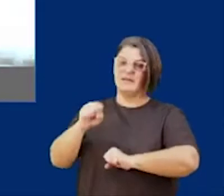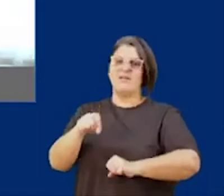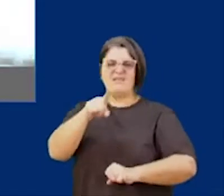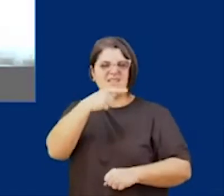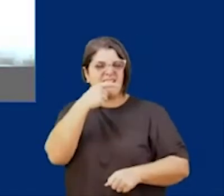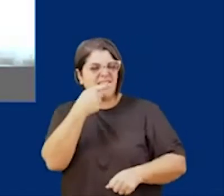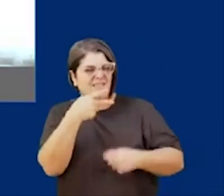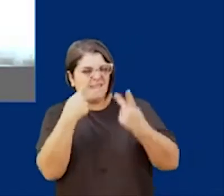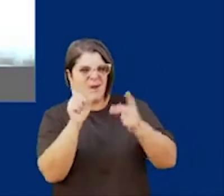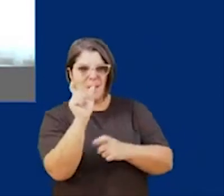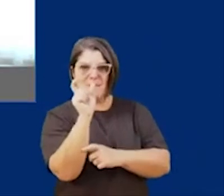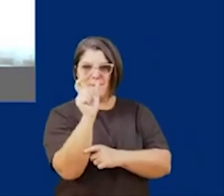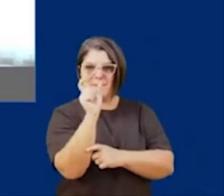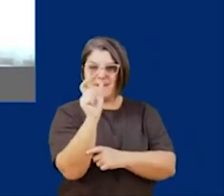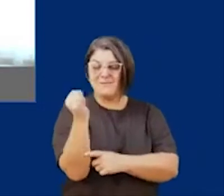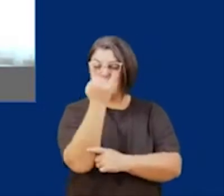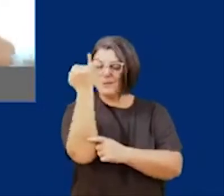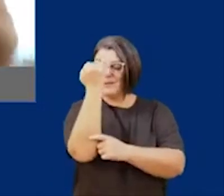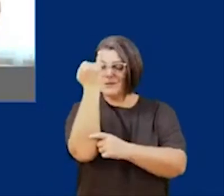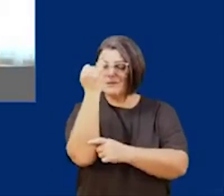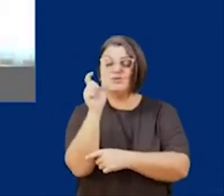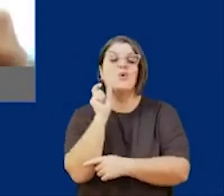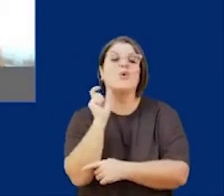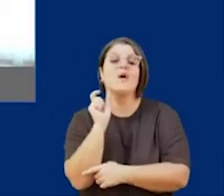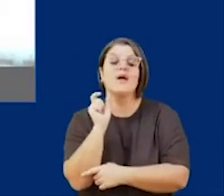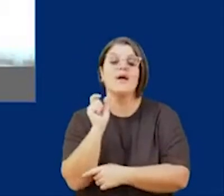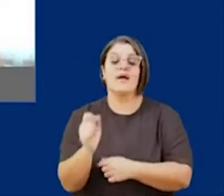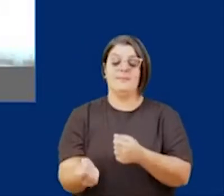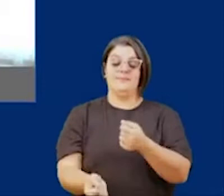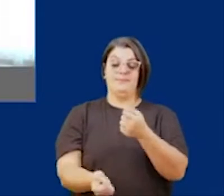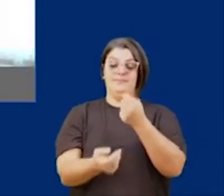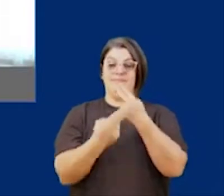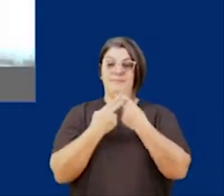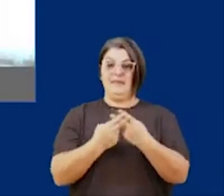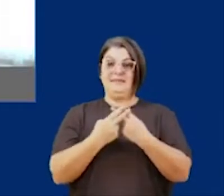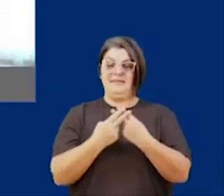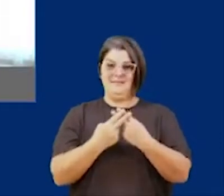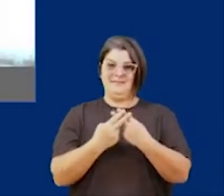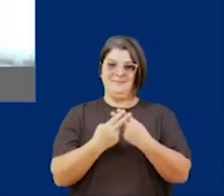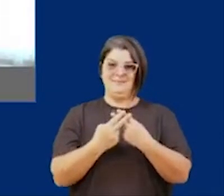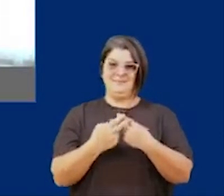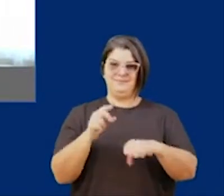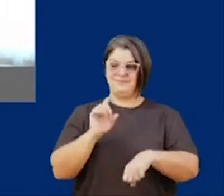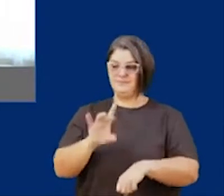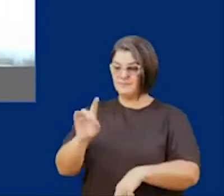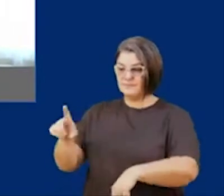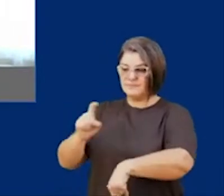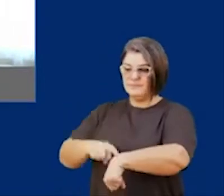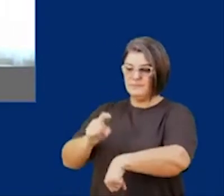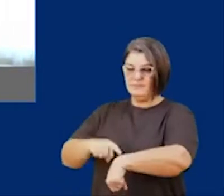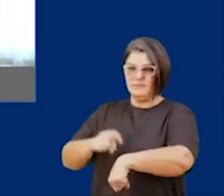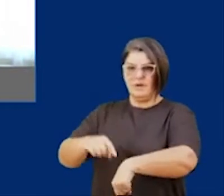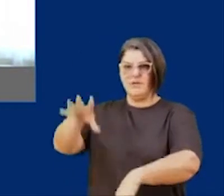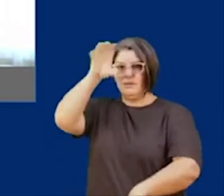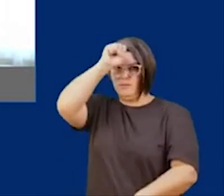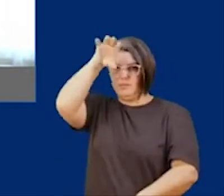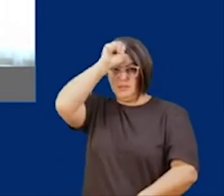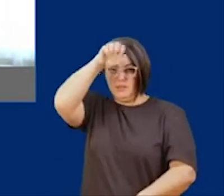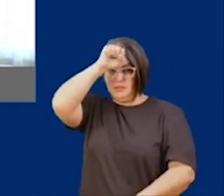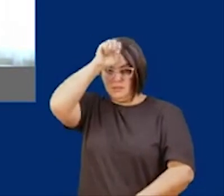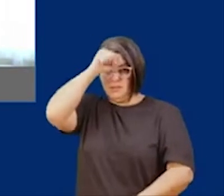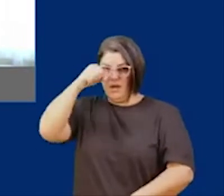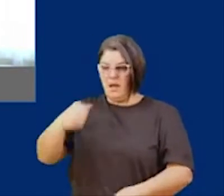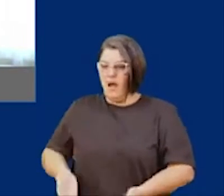depoimento, que é a paciência, né? É a gente entender que cada momento de alimentação Então, é um momento de aprendizado, é um momento de